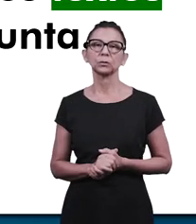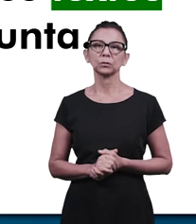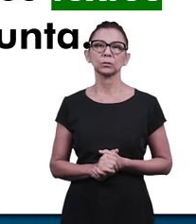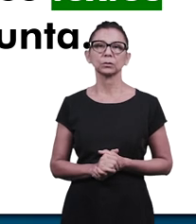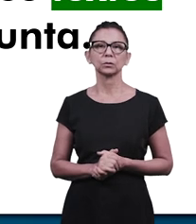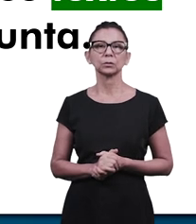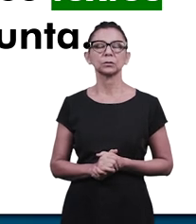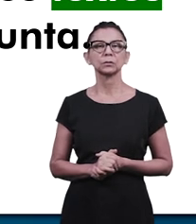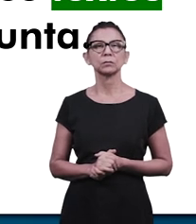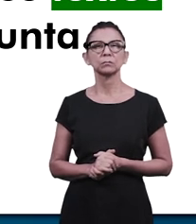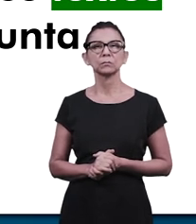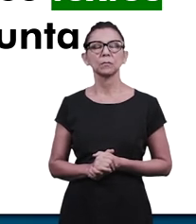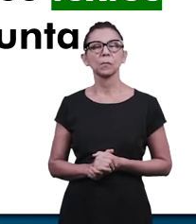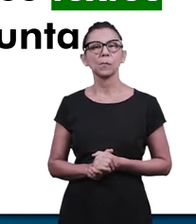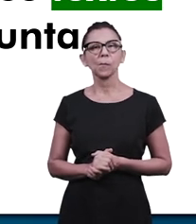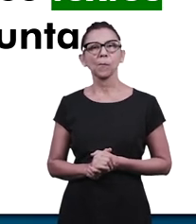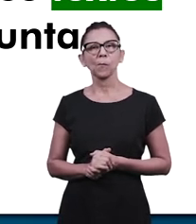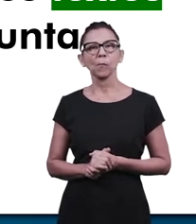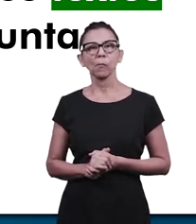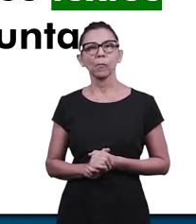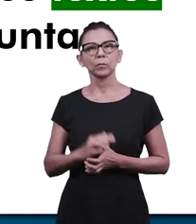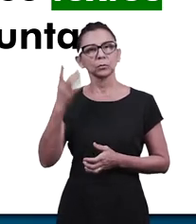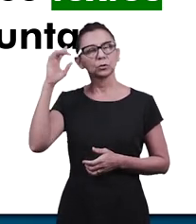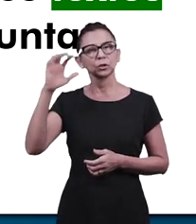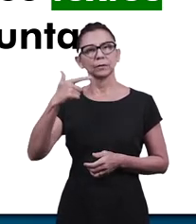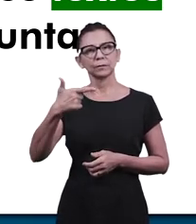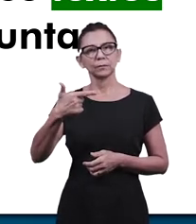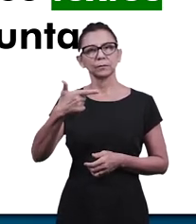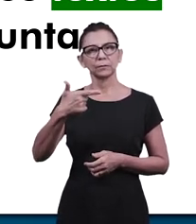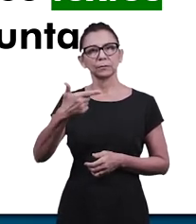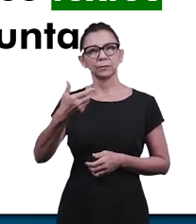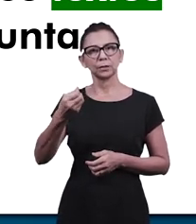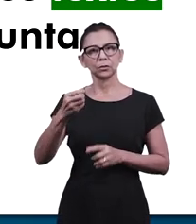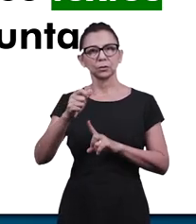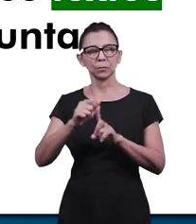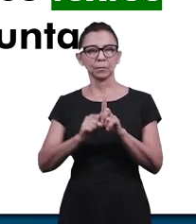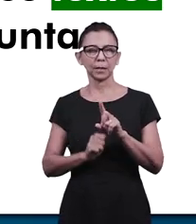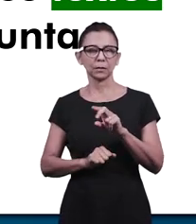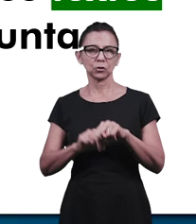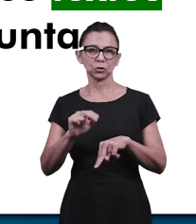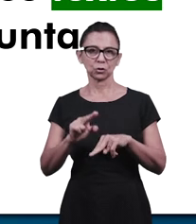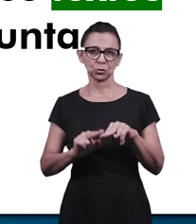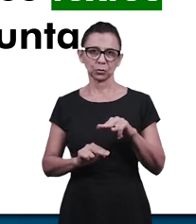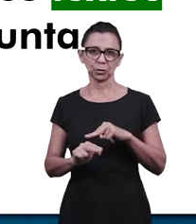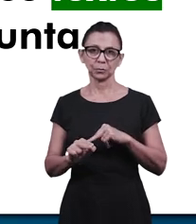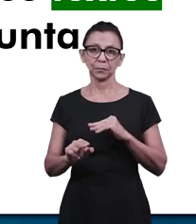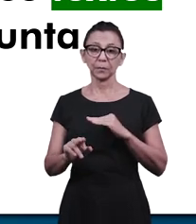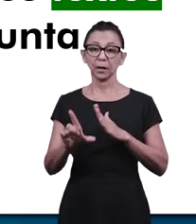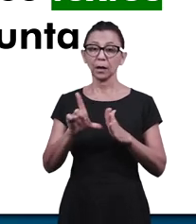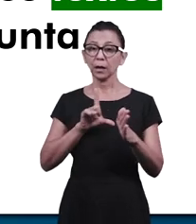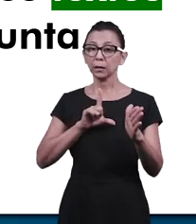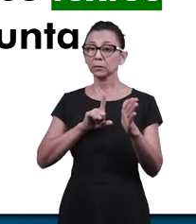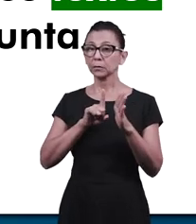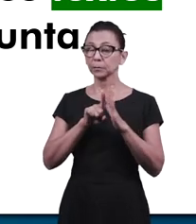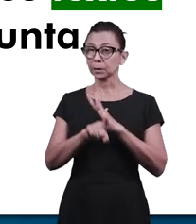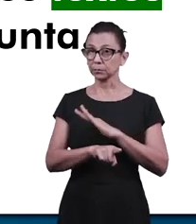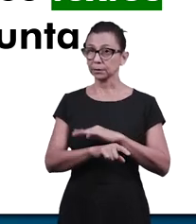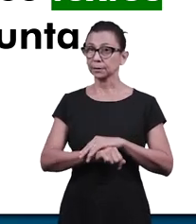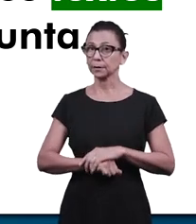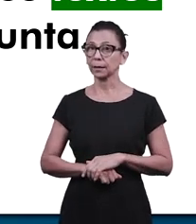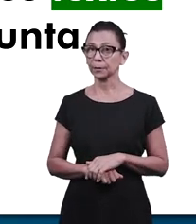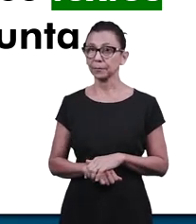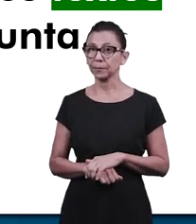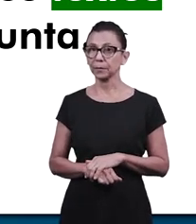dia 20/6/2021. Queremos perguntar, antes de perguntar, a recomendação: leia